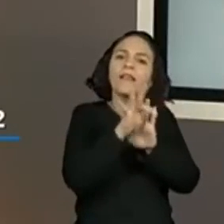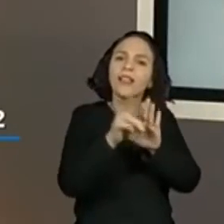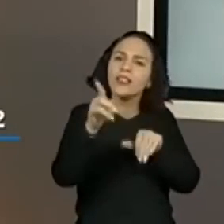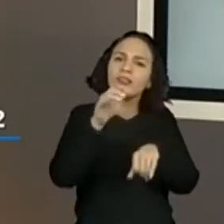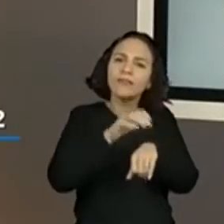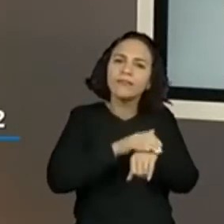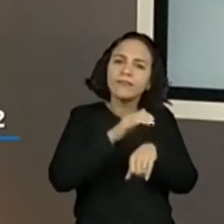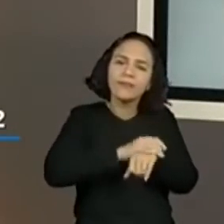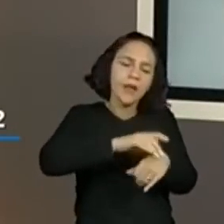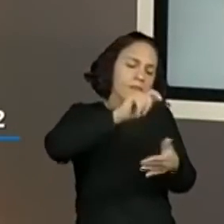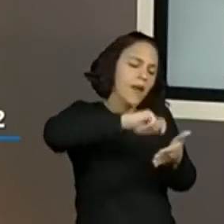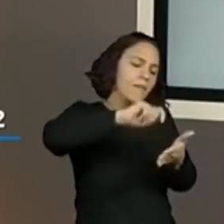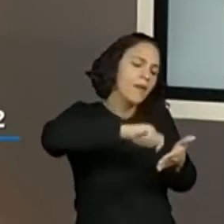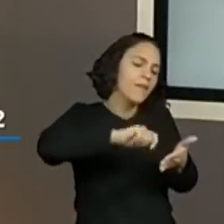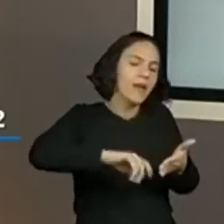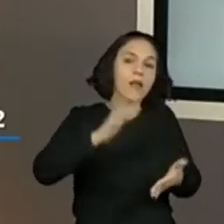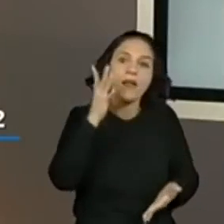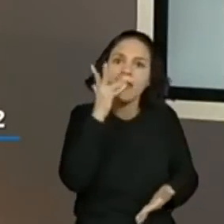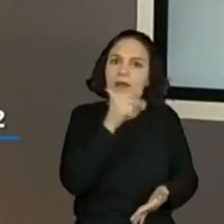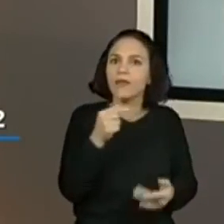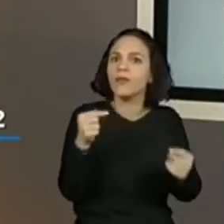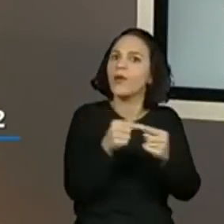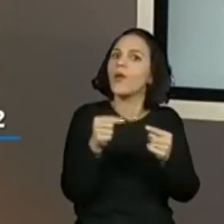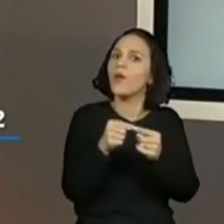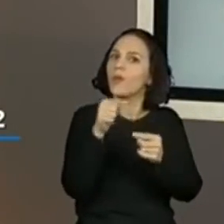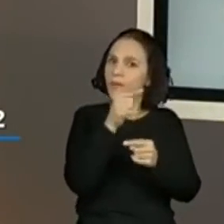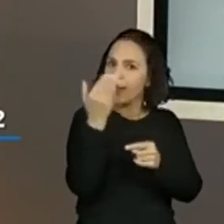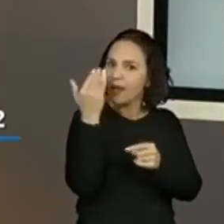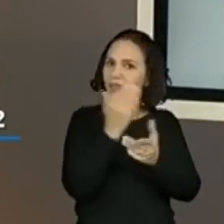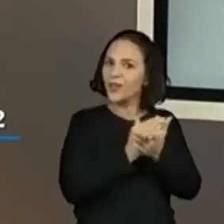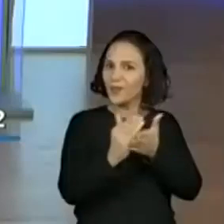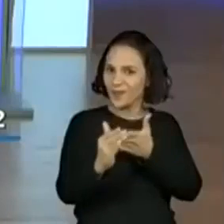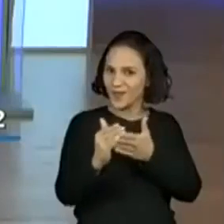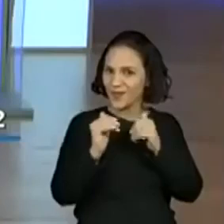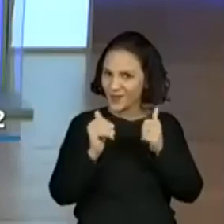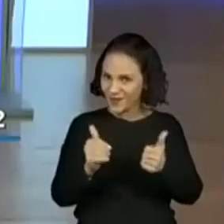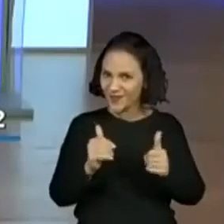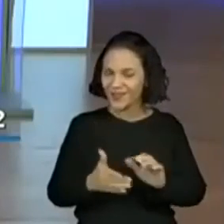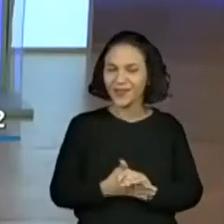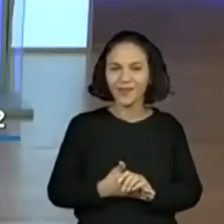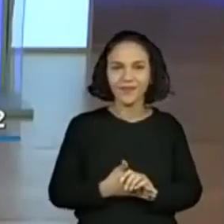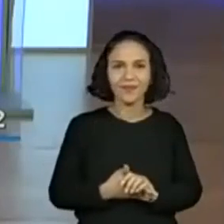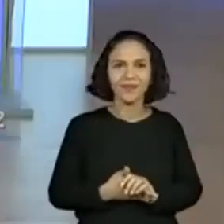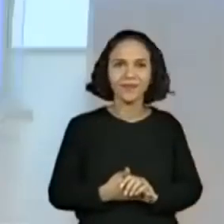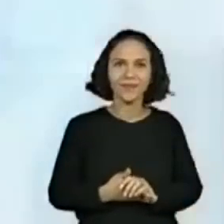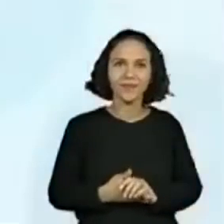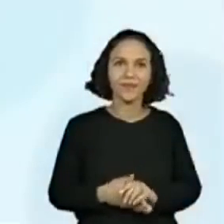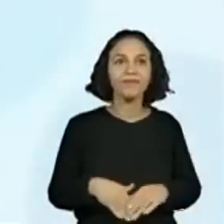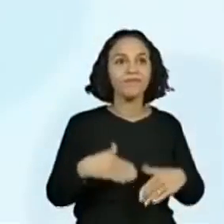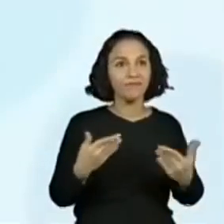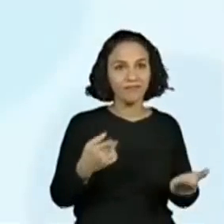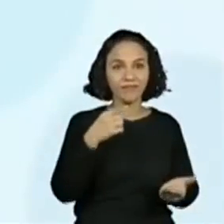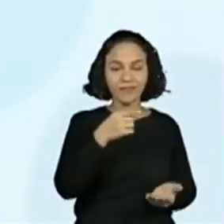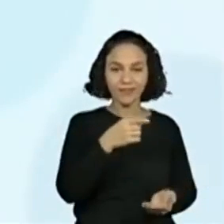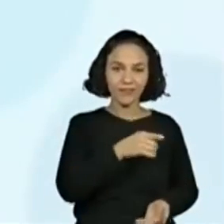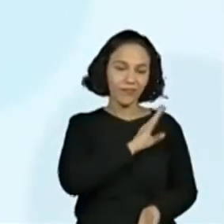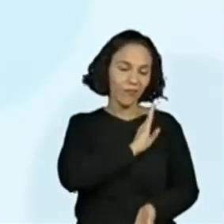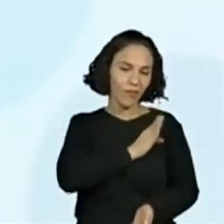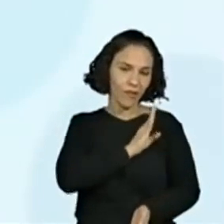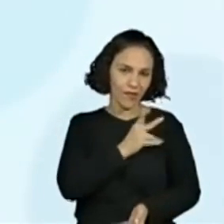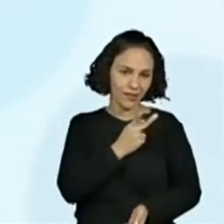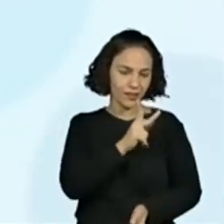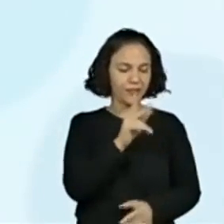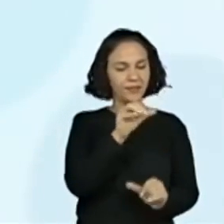autoria lindo, bem bonito, combinando com a parte inicial. Noturno tem seu coração? É, o